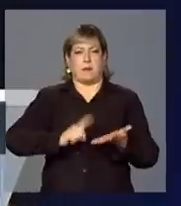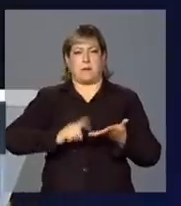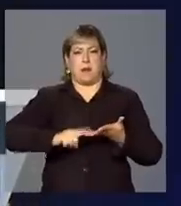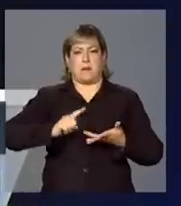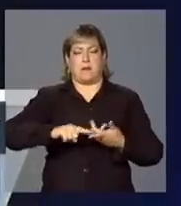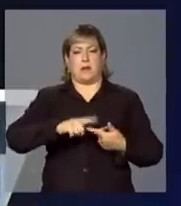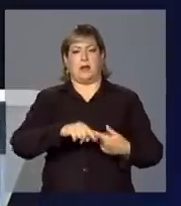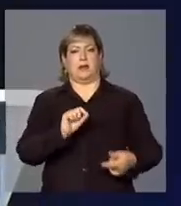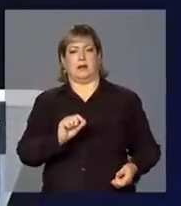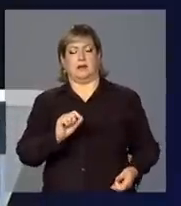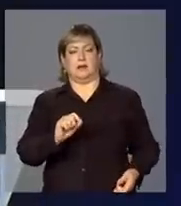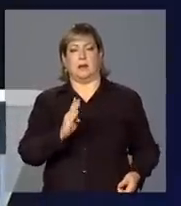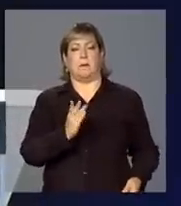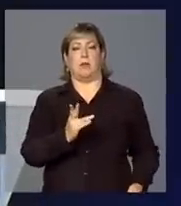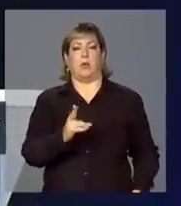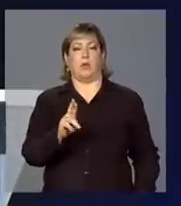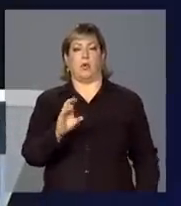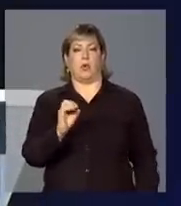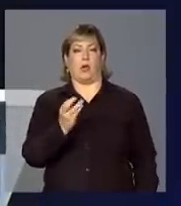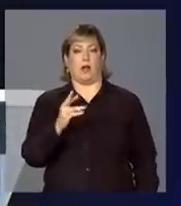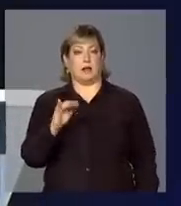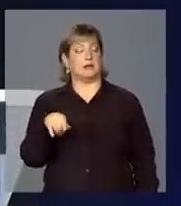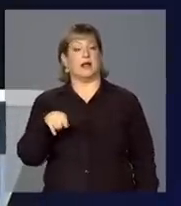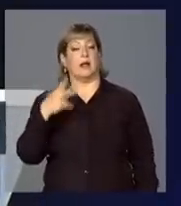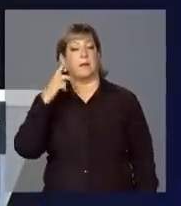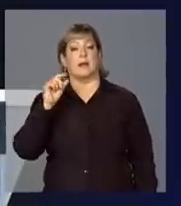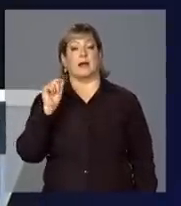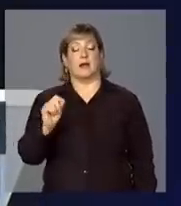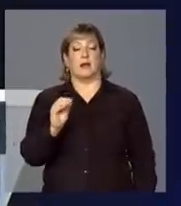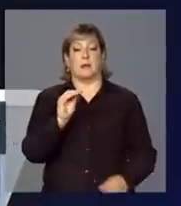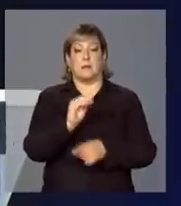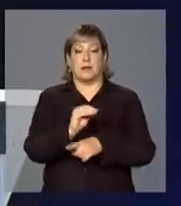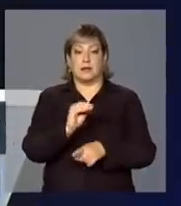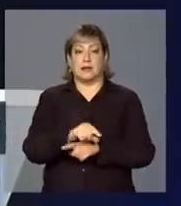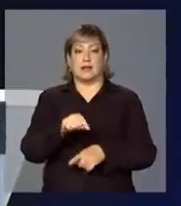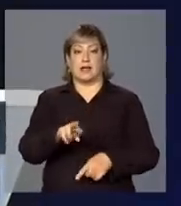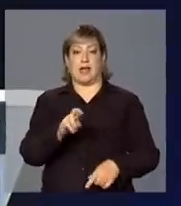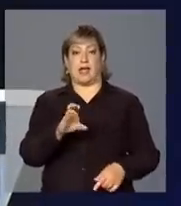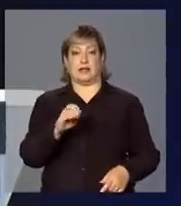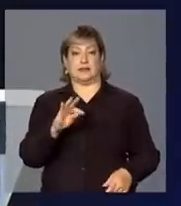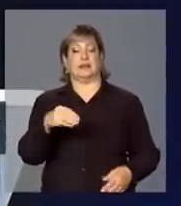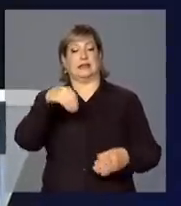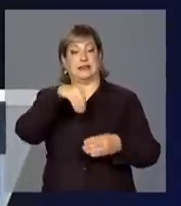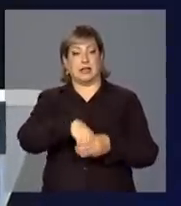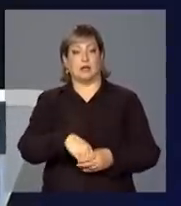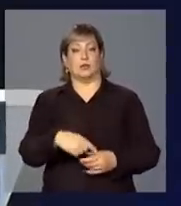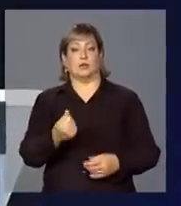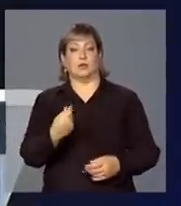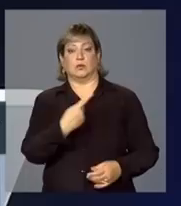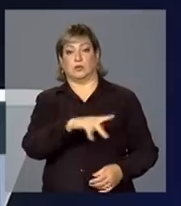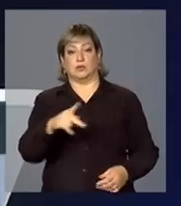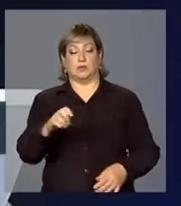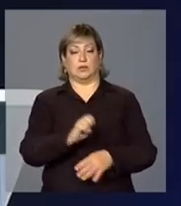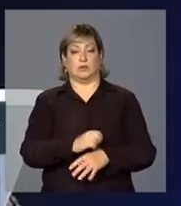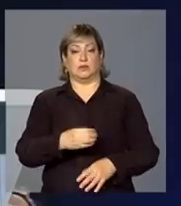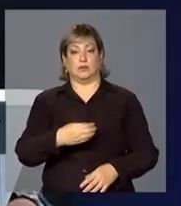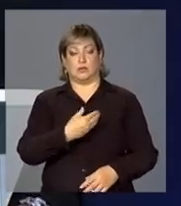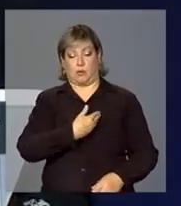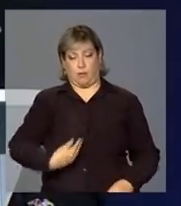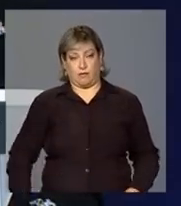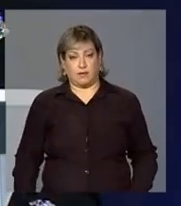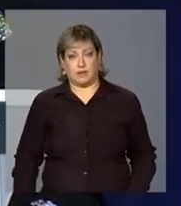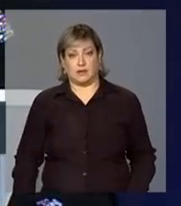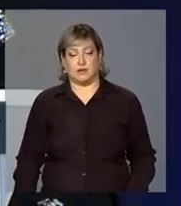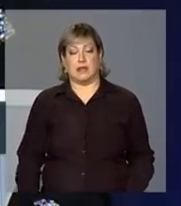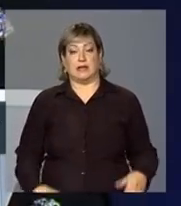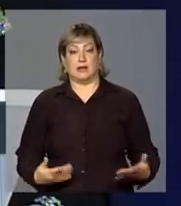era para manter o máximo possível a receita dentro dos cofres do Estado, uma vez que você tinha uma crise